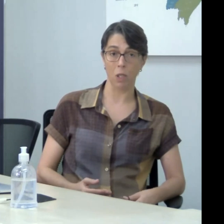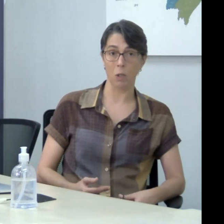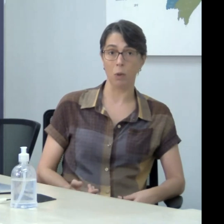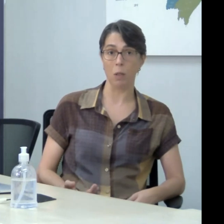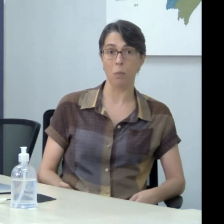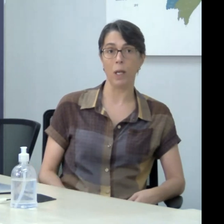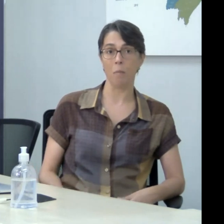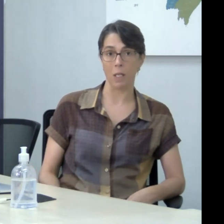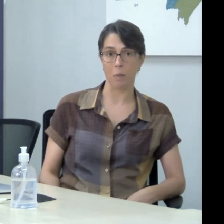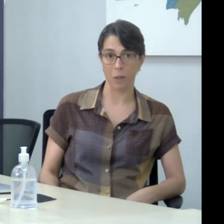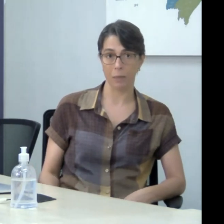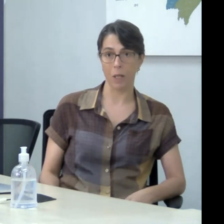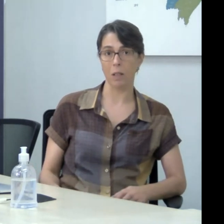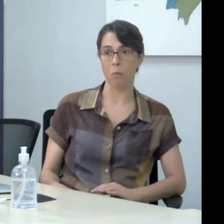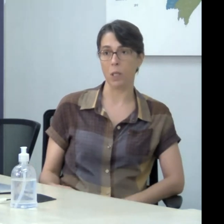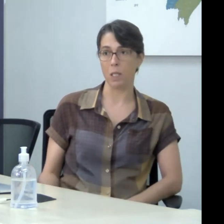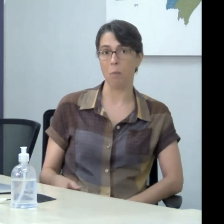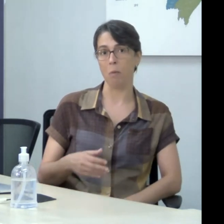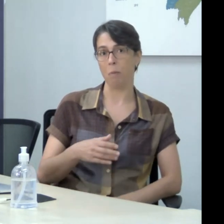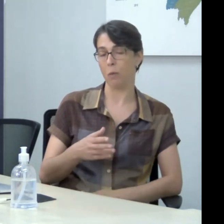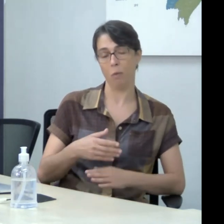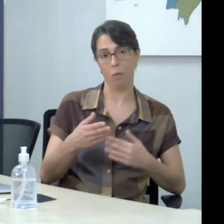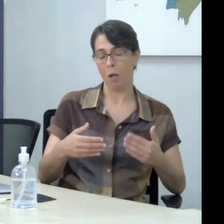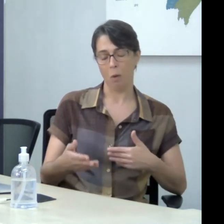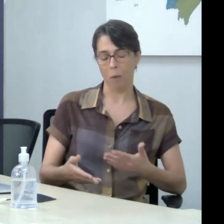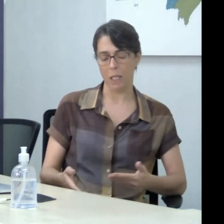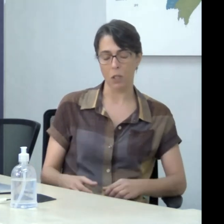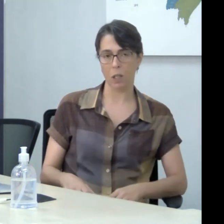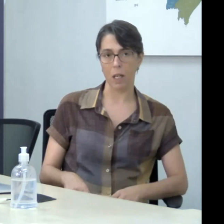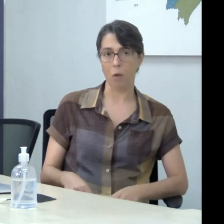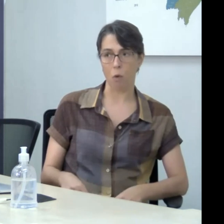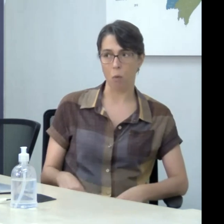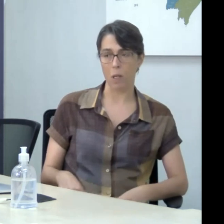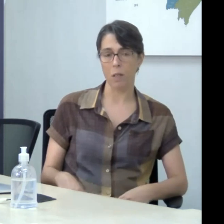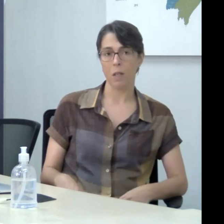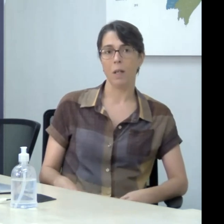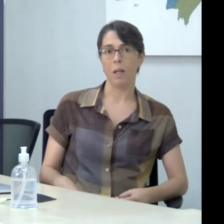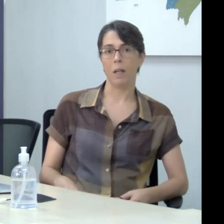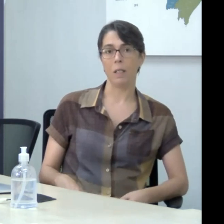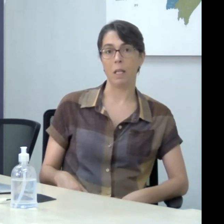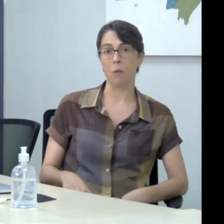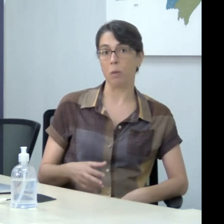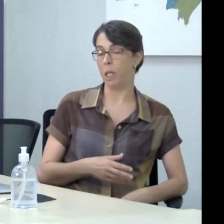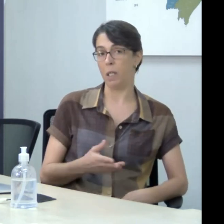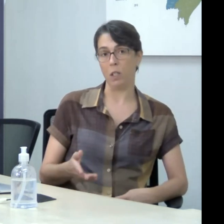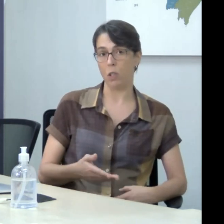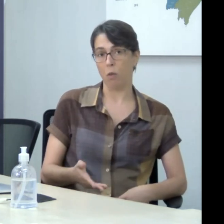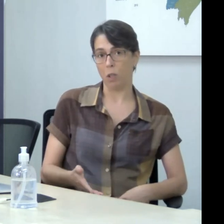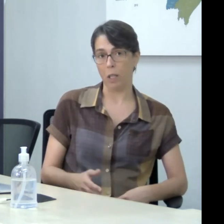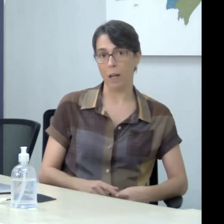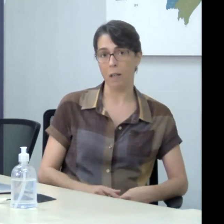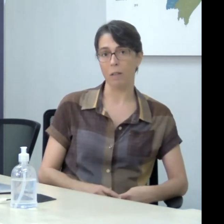não tem um santo responder por ela mesmo né então por exemplo uma pergunta paciente que está em coma sem